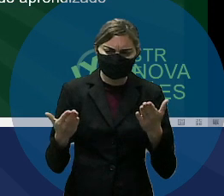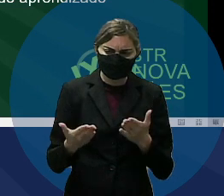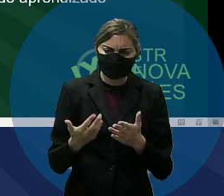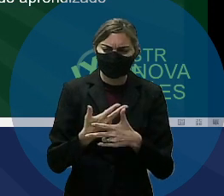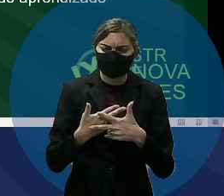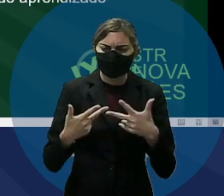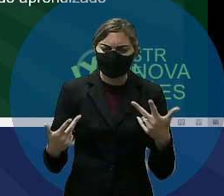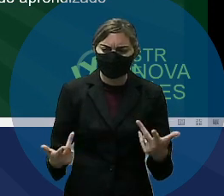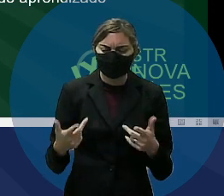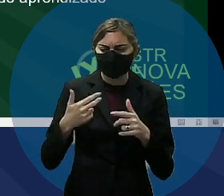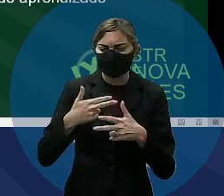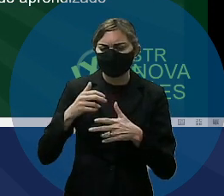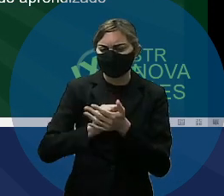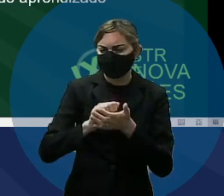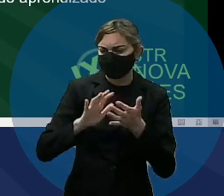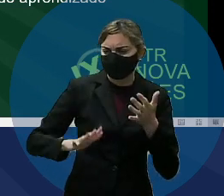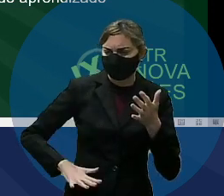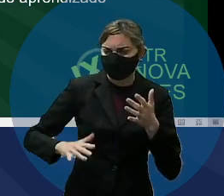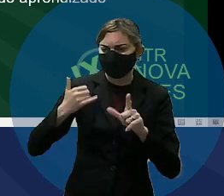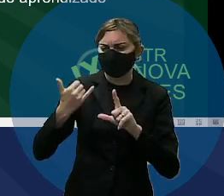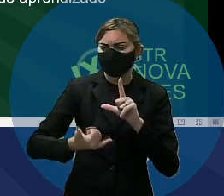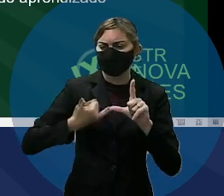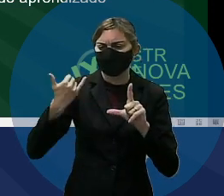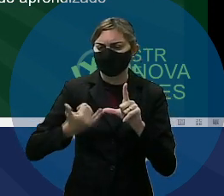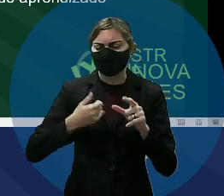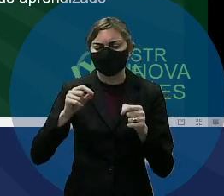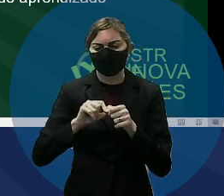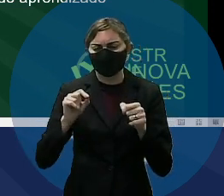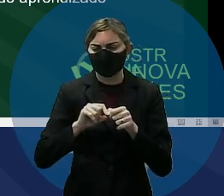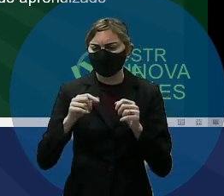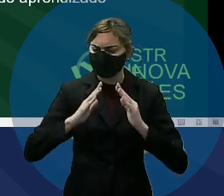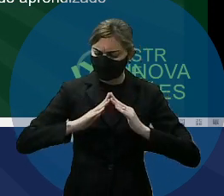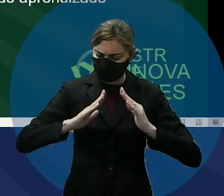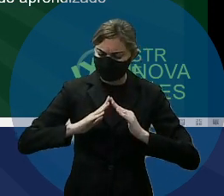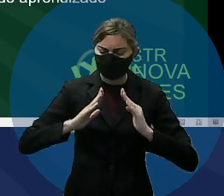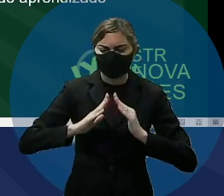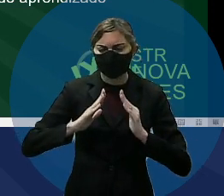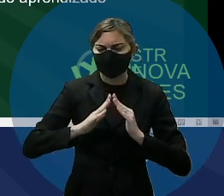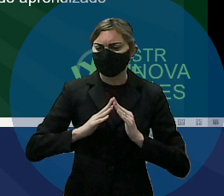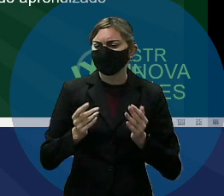atividades lúdicas que eles podiam realizar em sua residência,